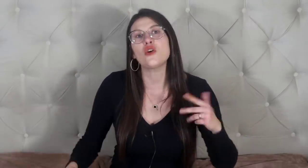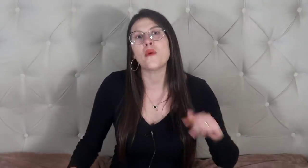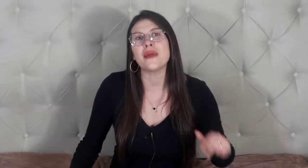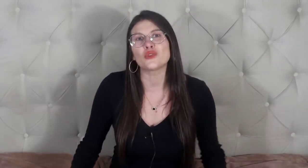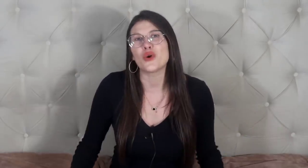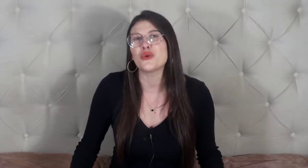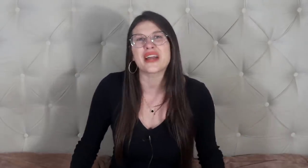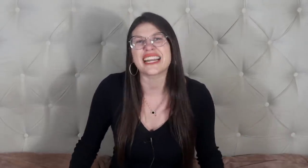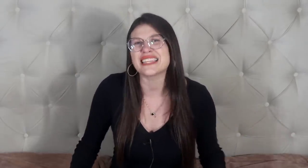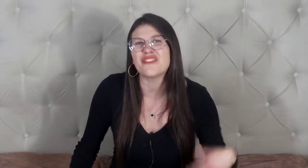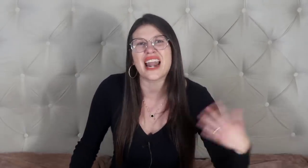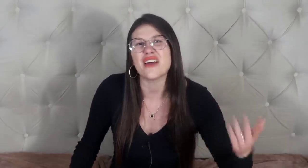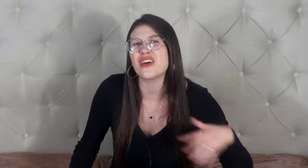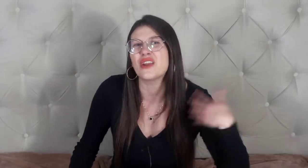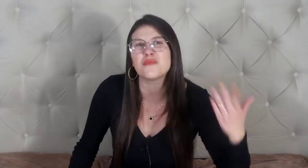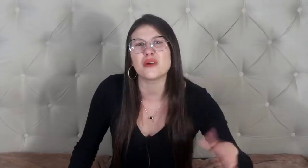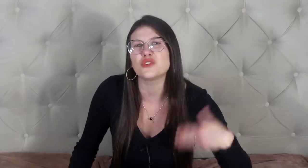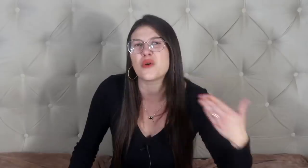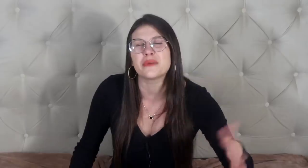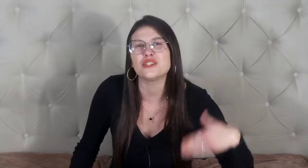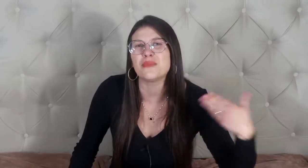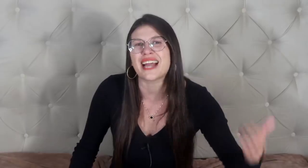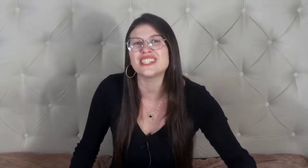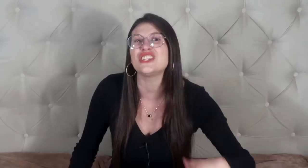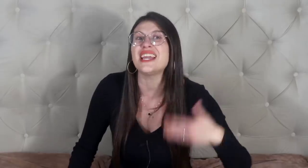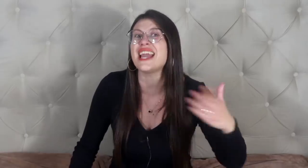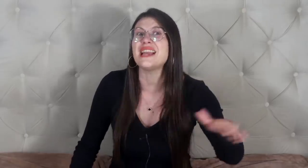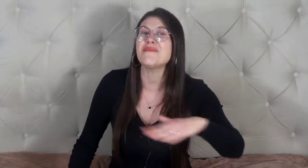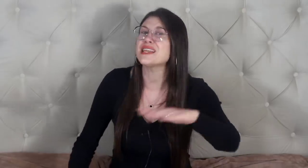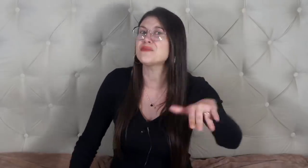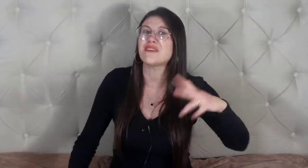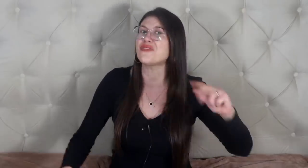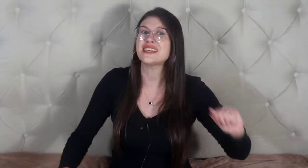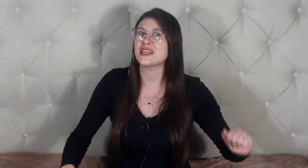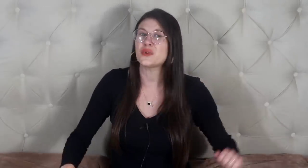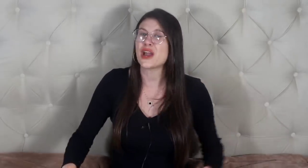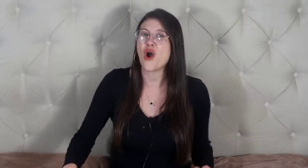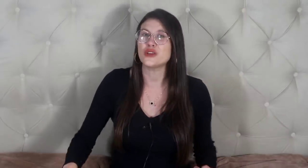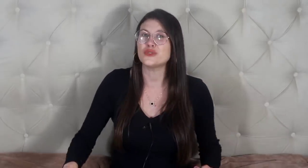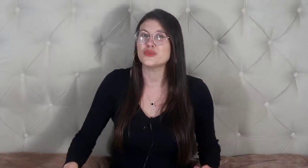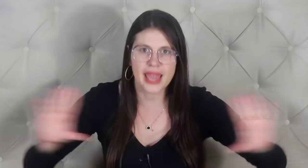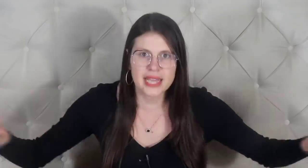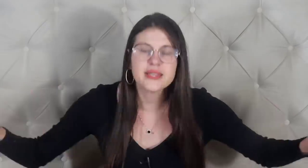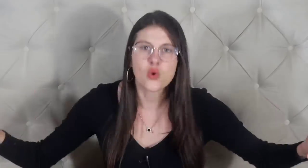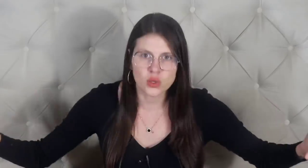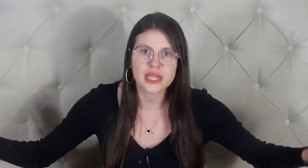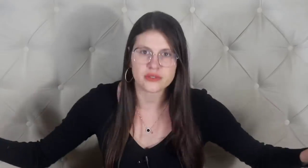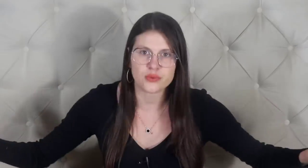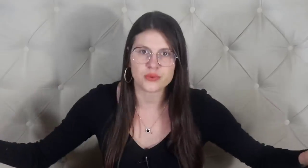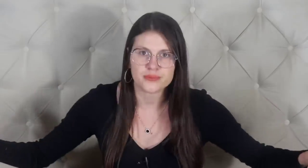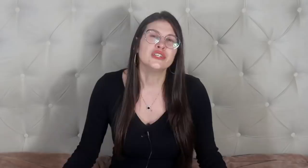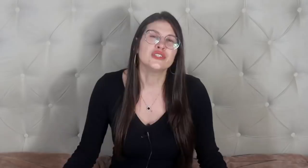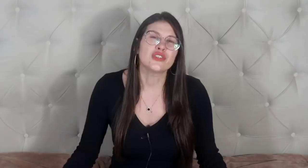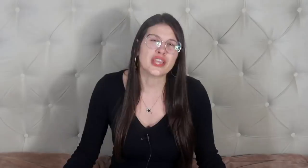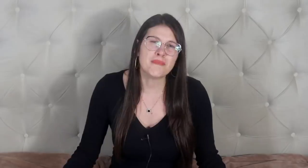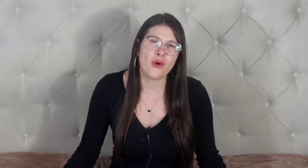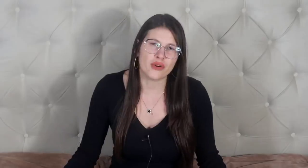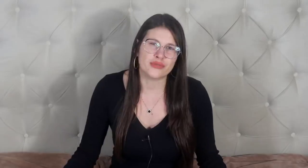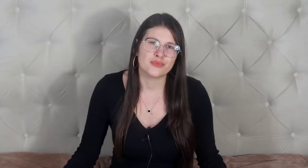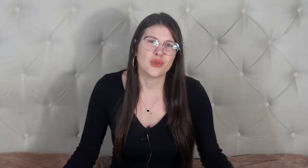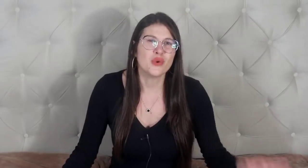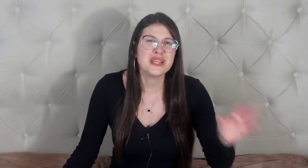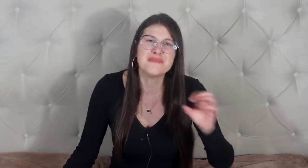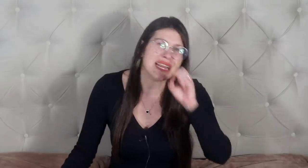E ainda comentou que o cara tava lá falando mal de compra de picadinha e ele mesmo tava fazendo o negócio. Esse é o contexto. Só